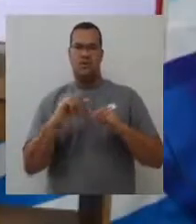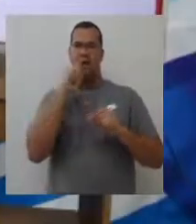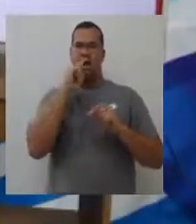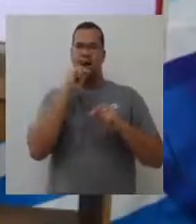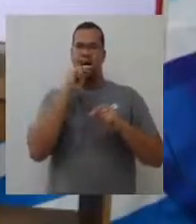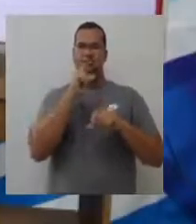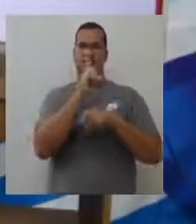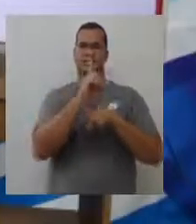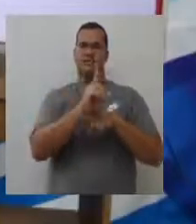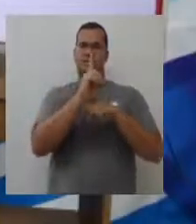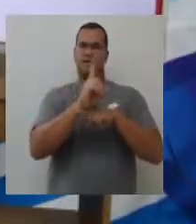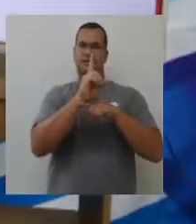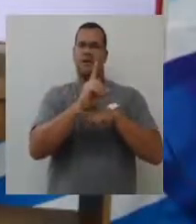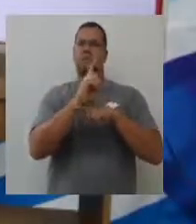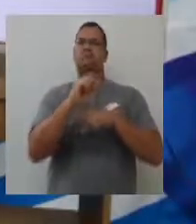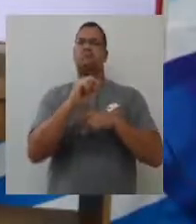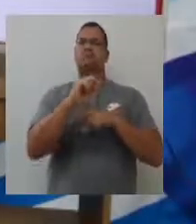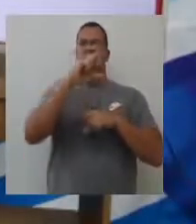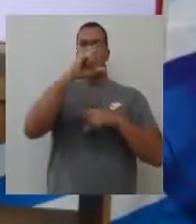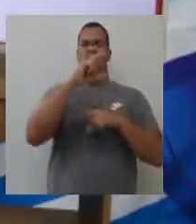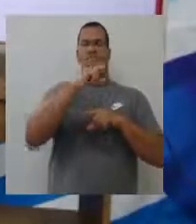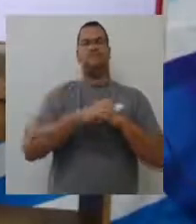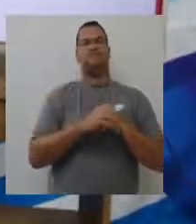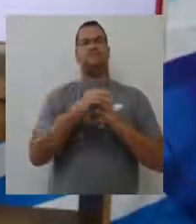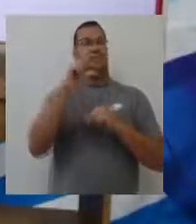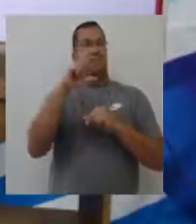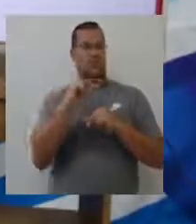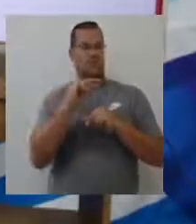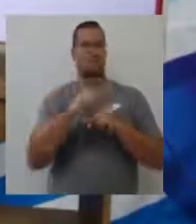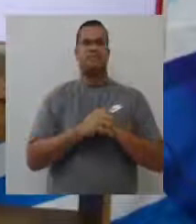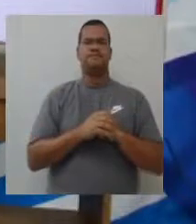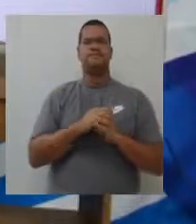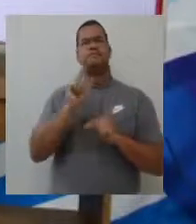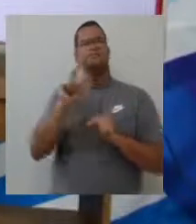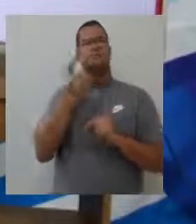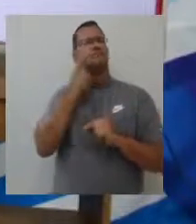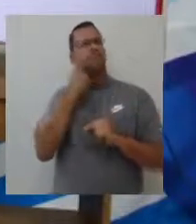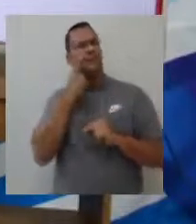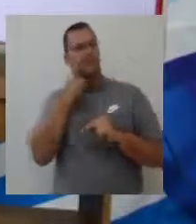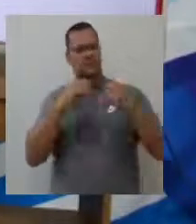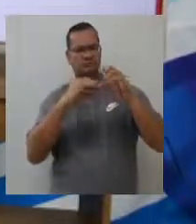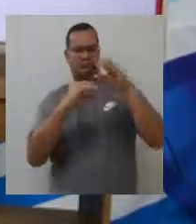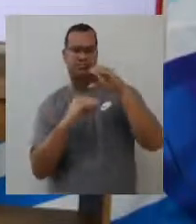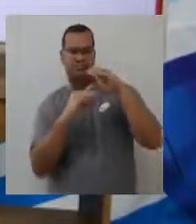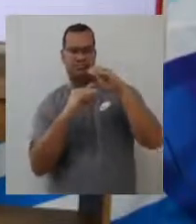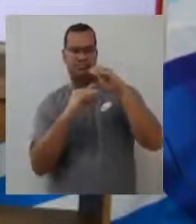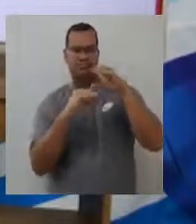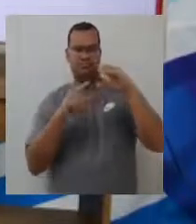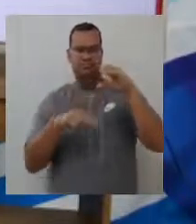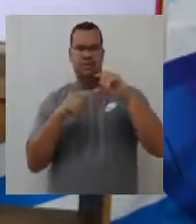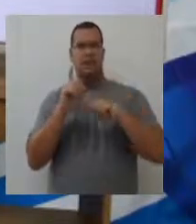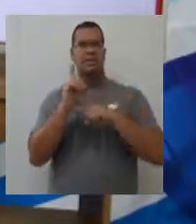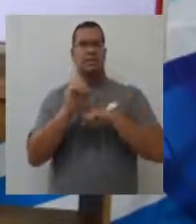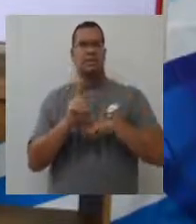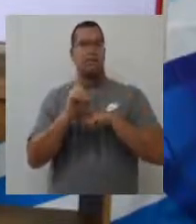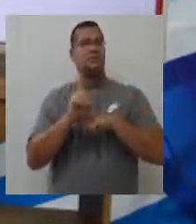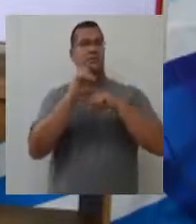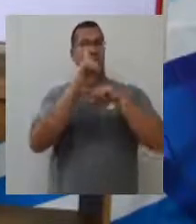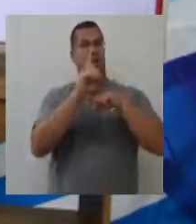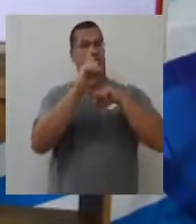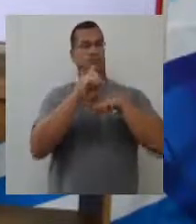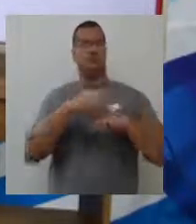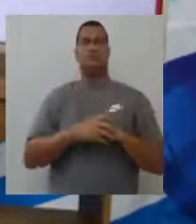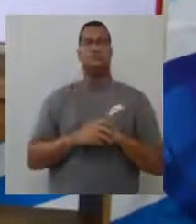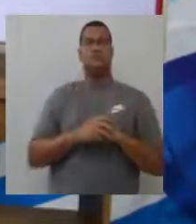óleo fica acima, porque a densidade dele é menor. Então você vai ver aí duas fases. Então o que é a fase? A fase é